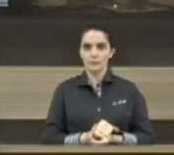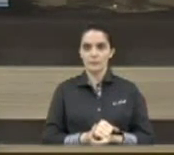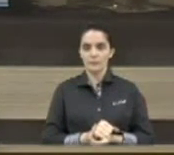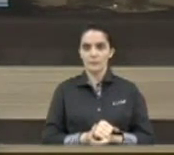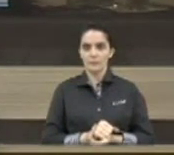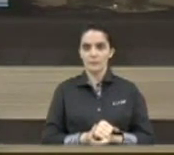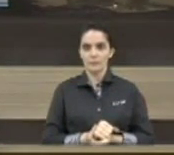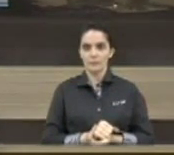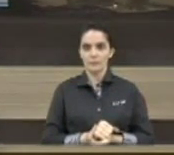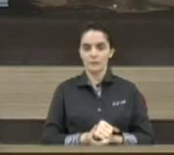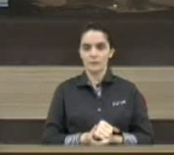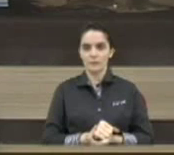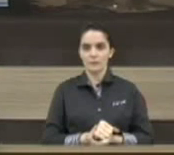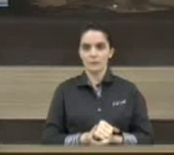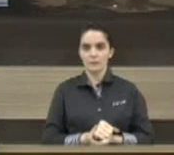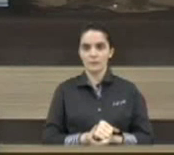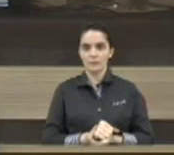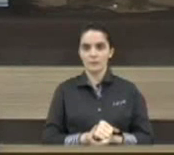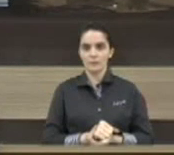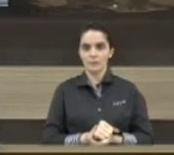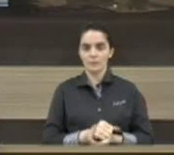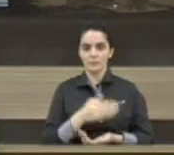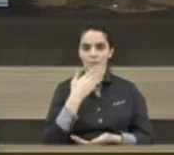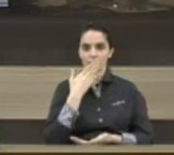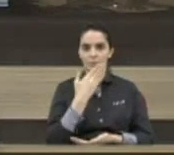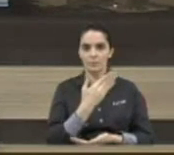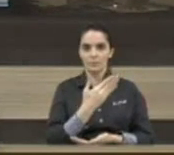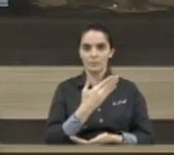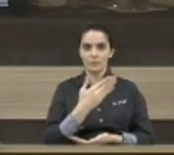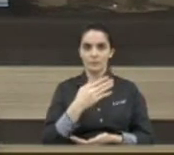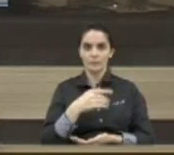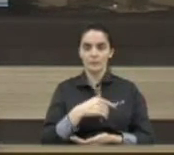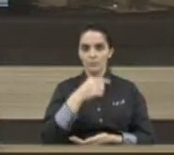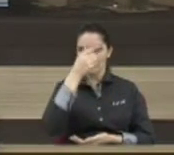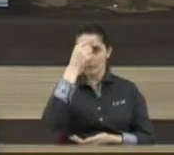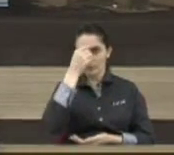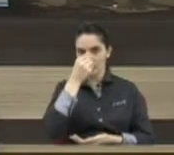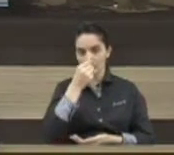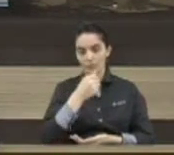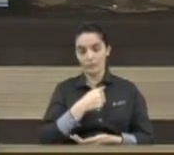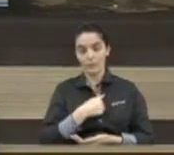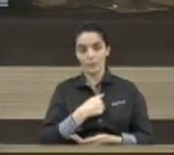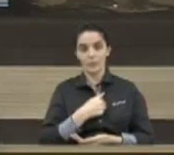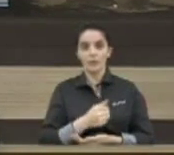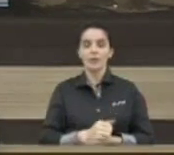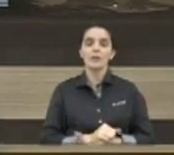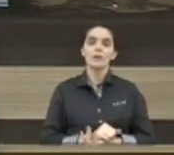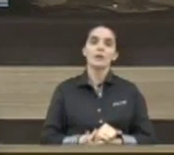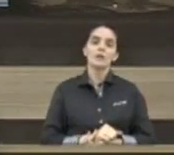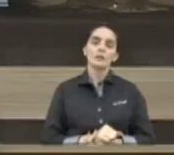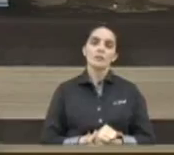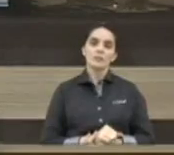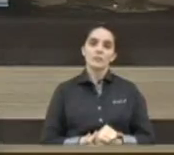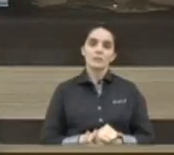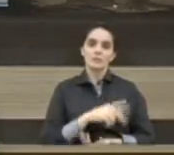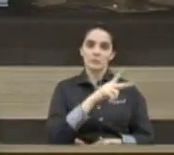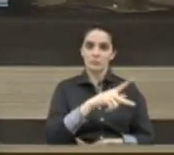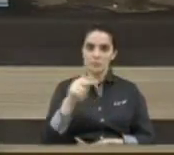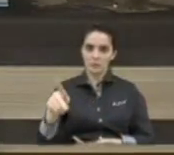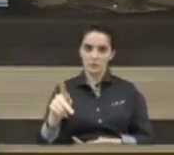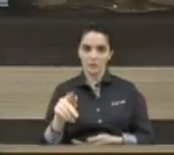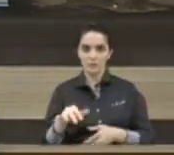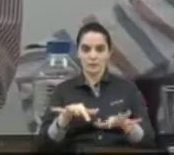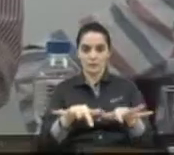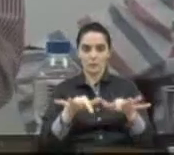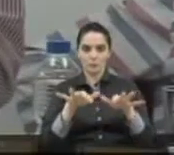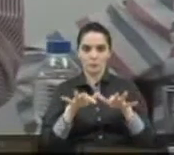perdoe, tá? Com a palavra, o nobre vereador Dinho. Senhor presidente, nobres pares, público aqui presente, aqui quero cumprimentar a